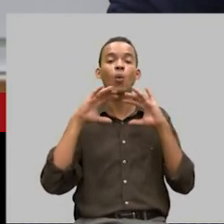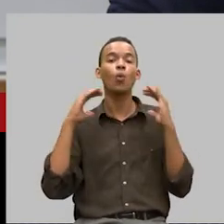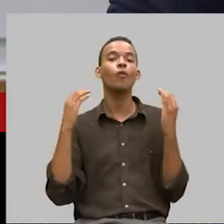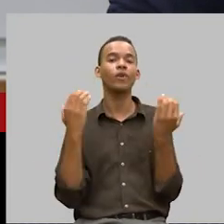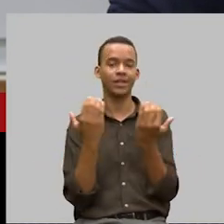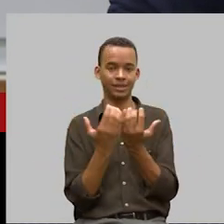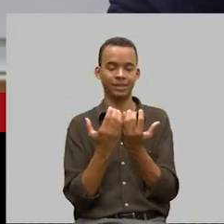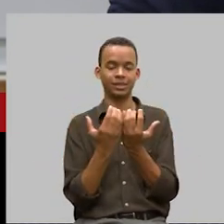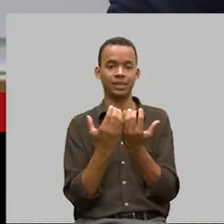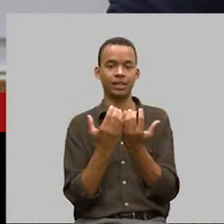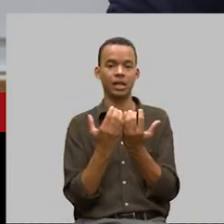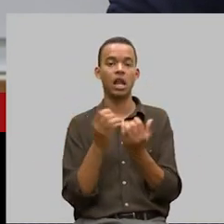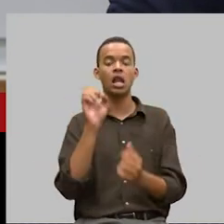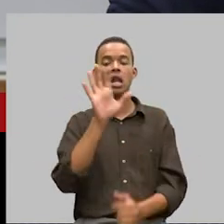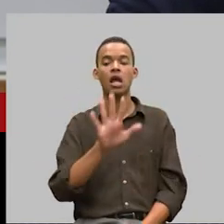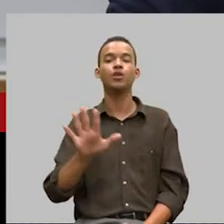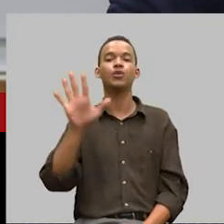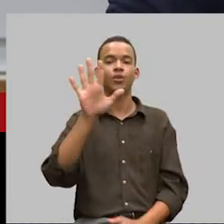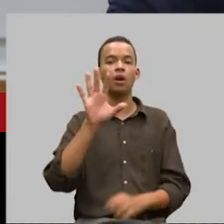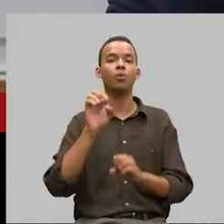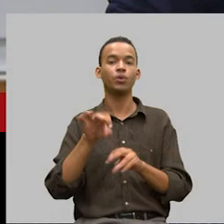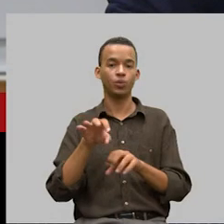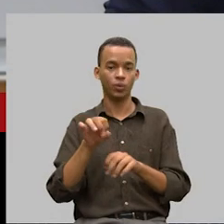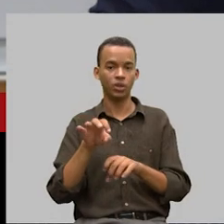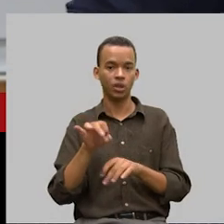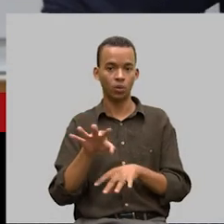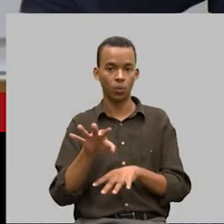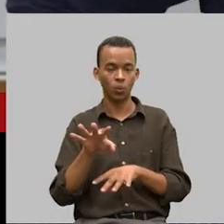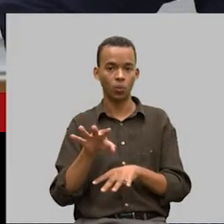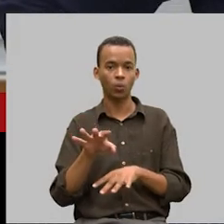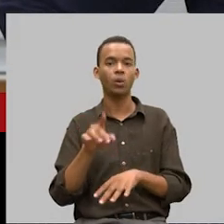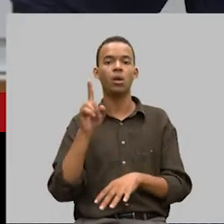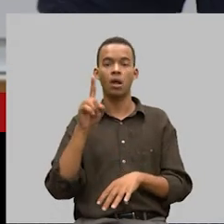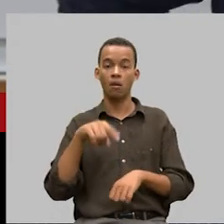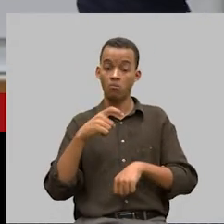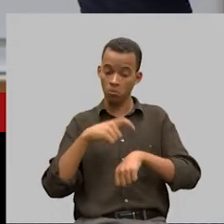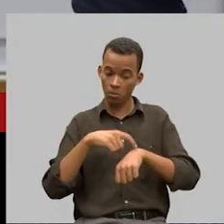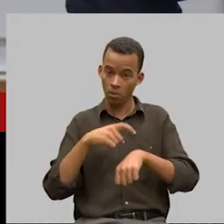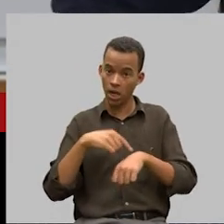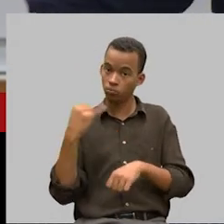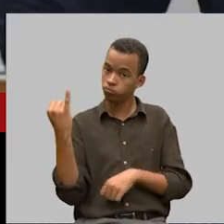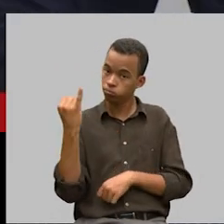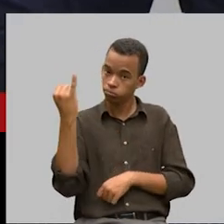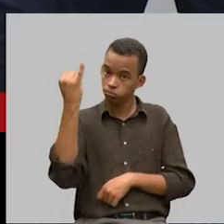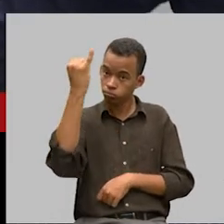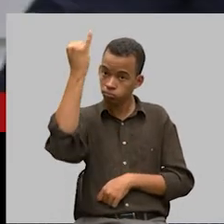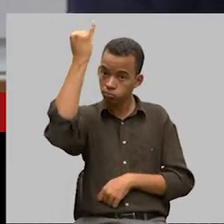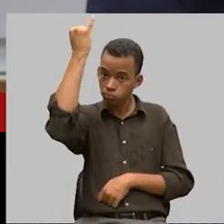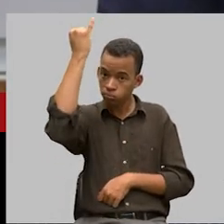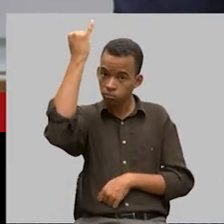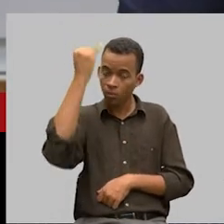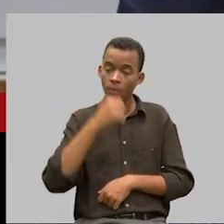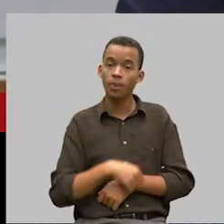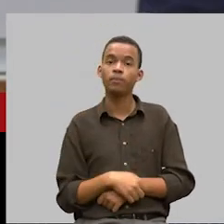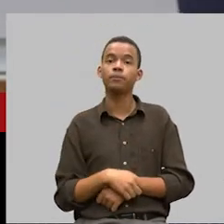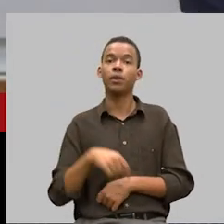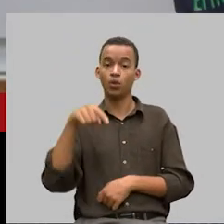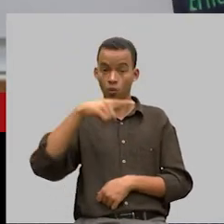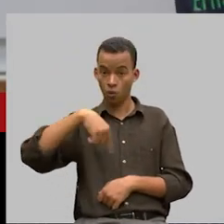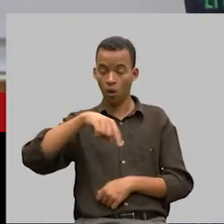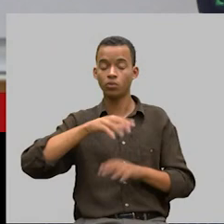de educação é um momento importantíssimo é um momento gente em que a gente tá se